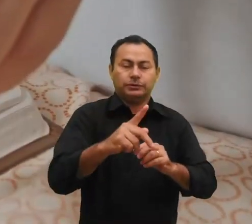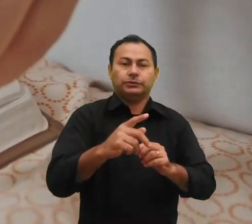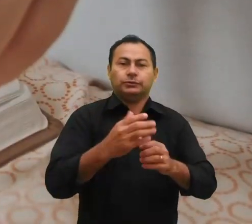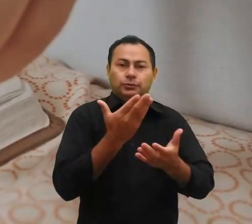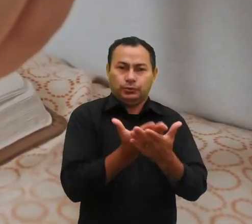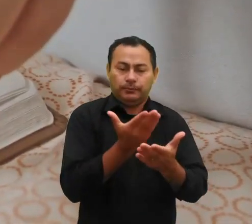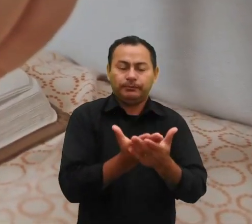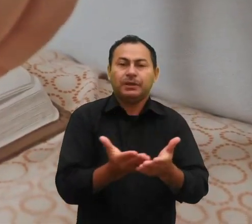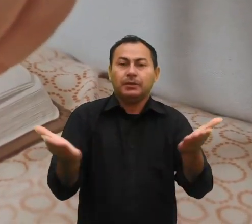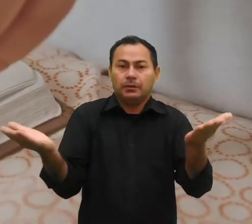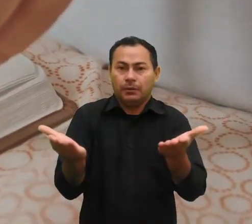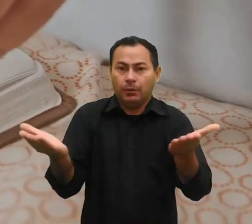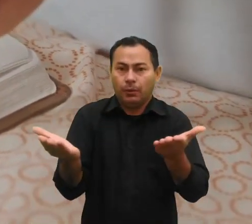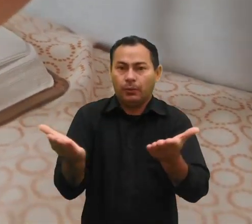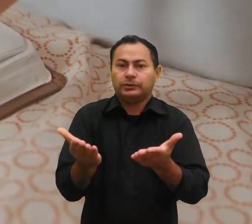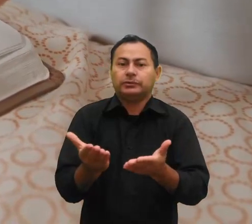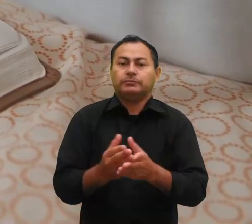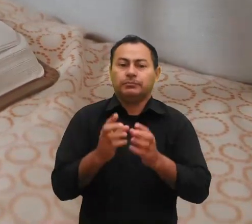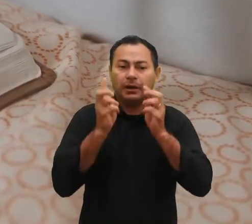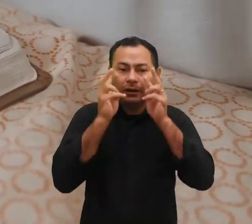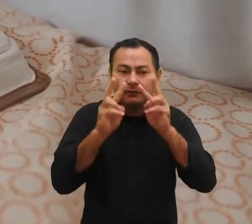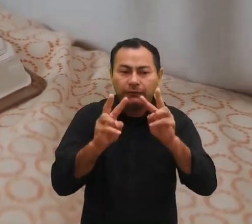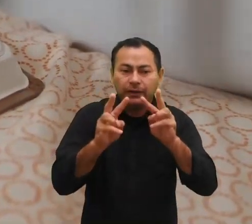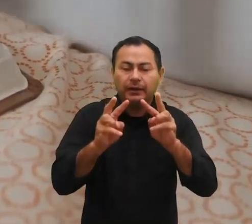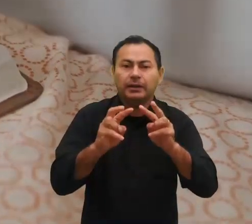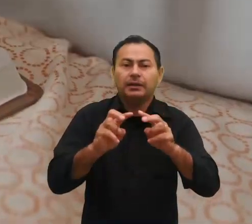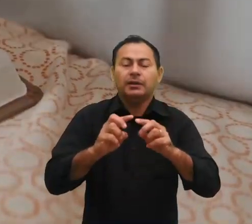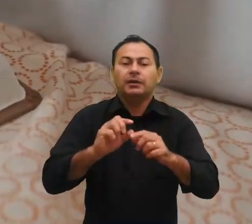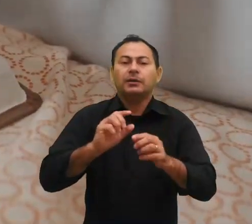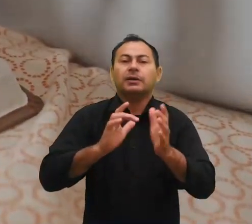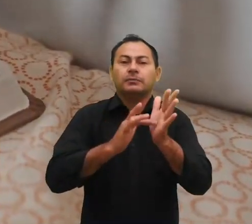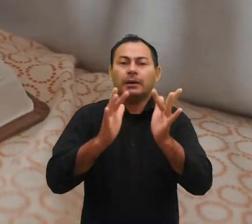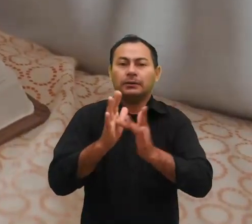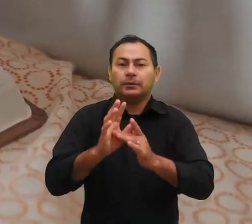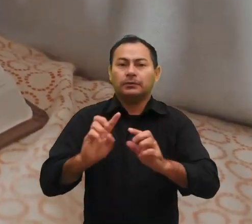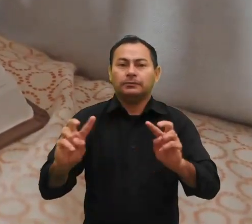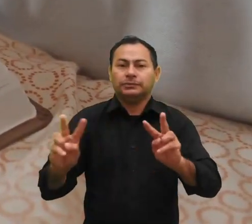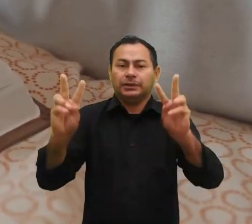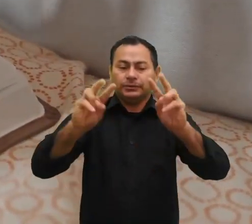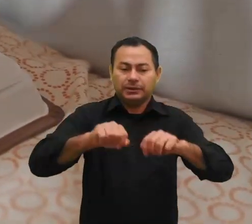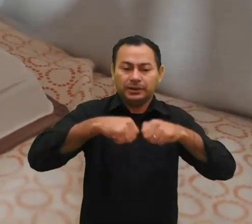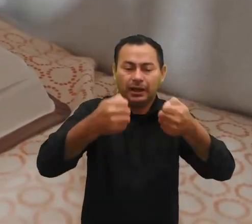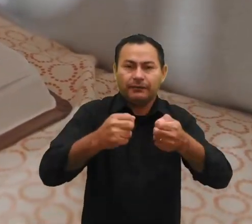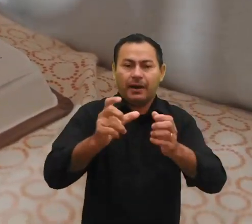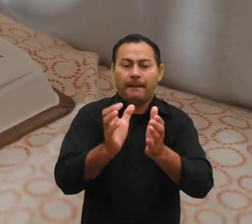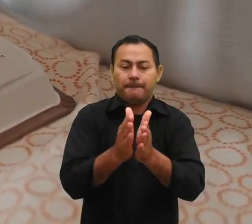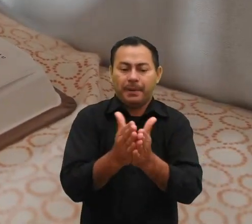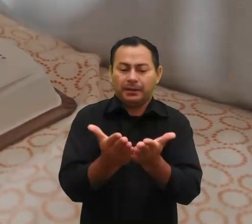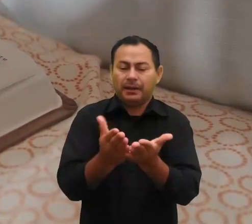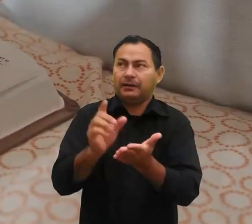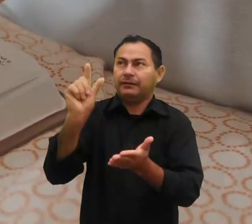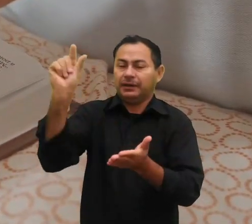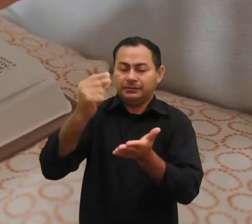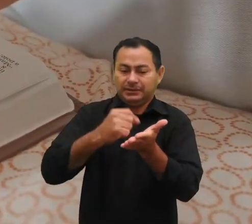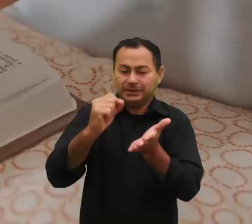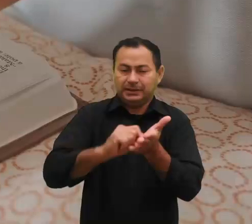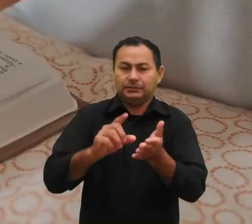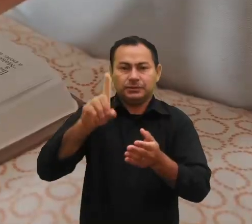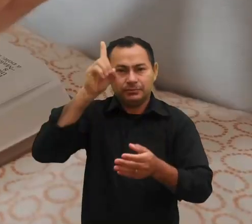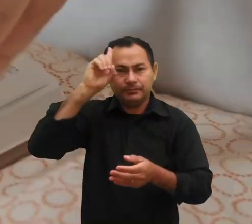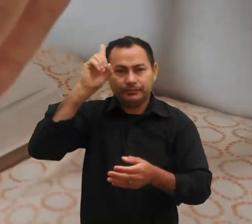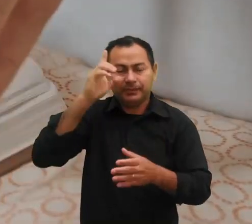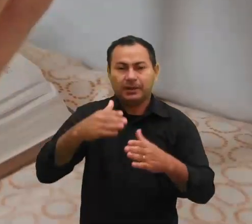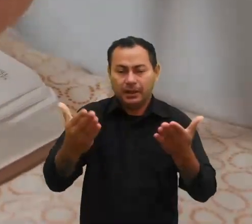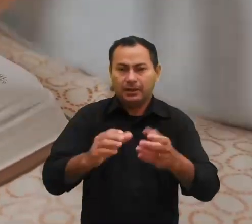Hoje veremos qual o valor que Jesus dava à palavra de Deus do seu tempo, à palavra escrita disponível nos seus